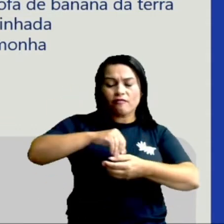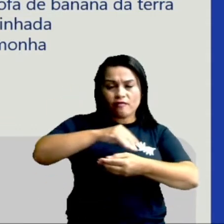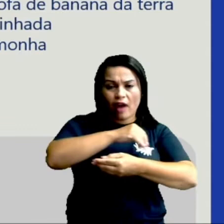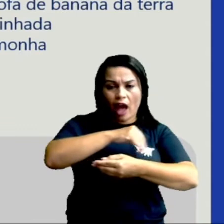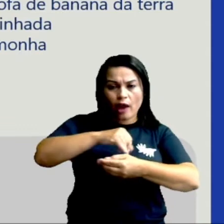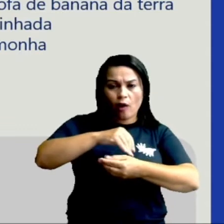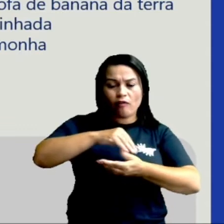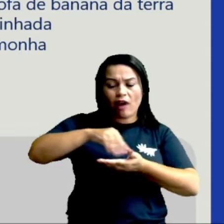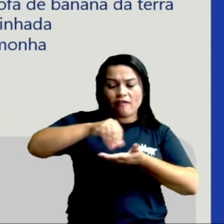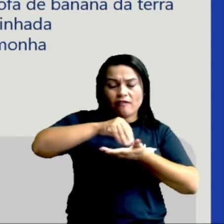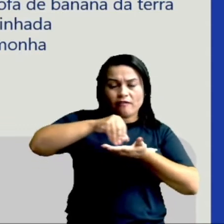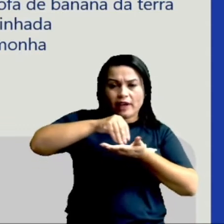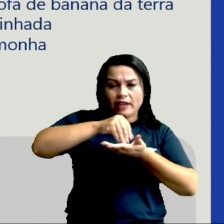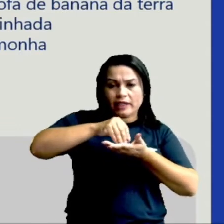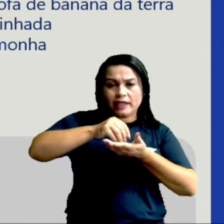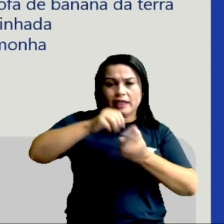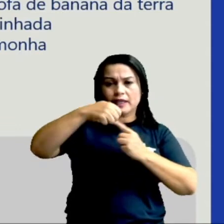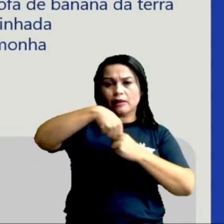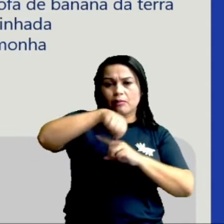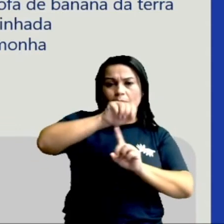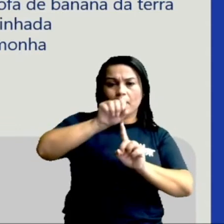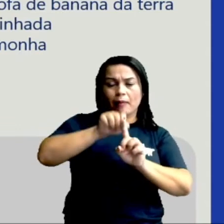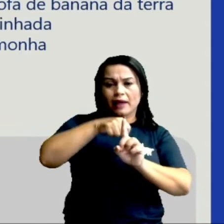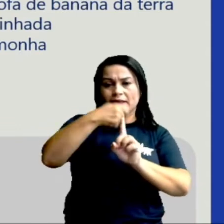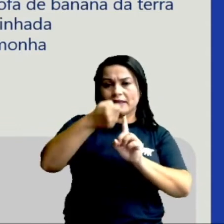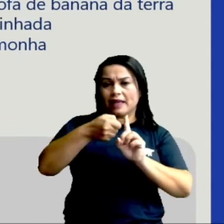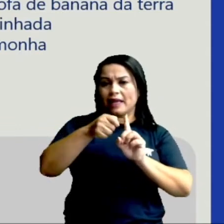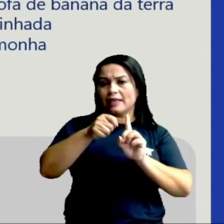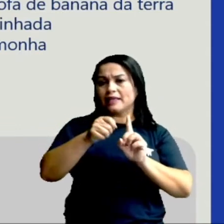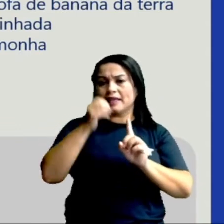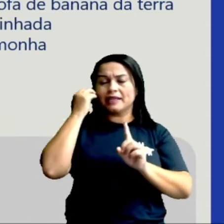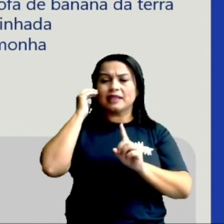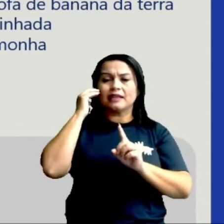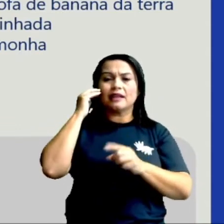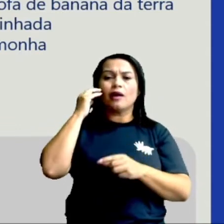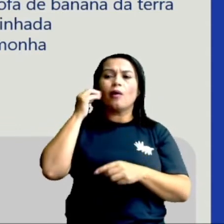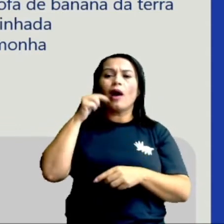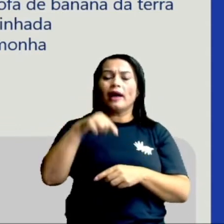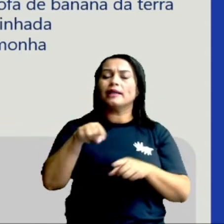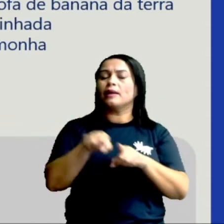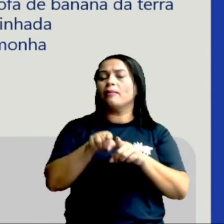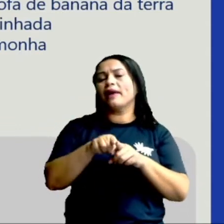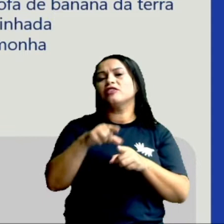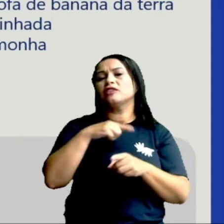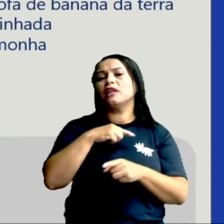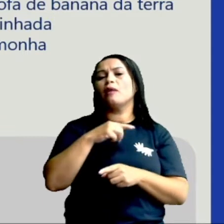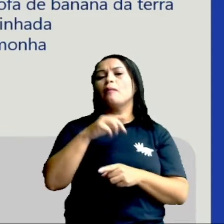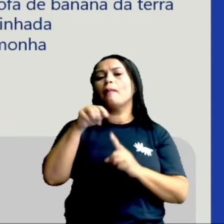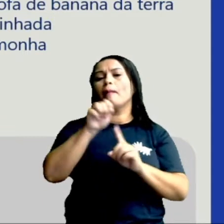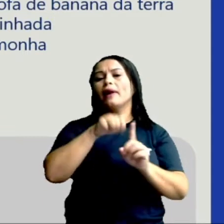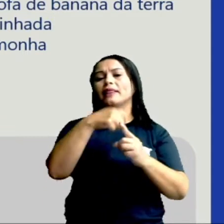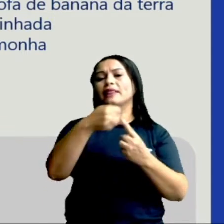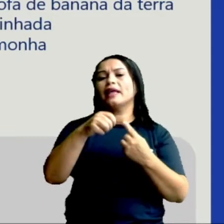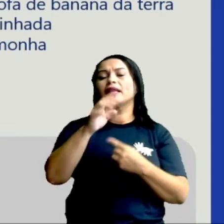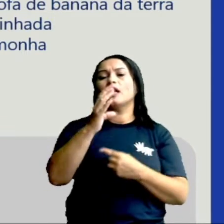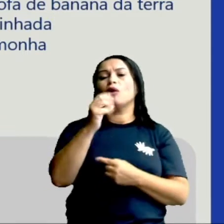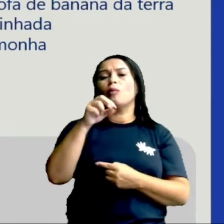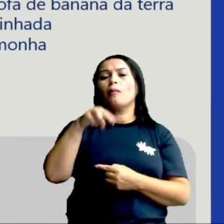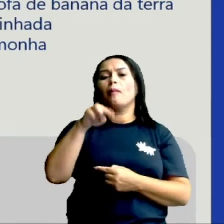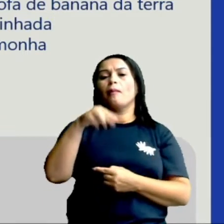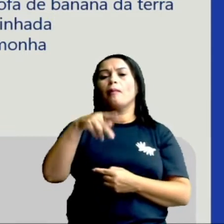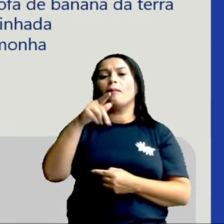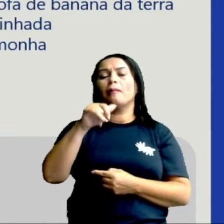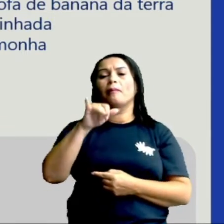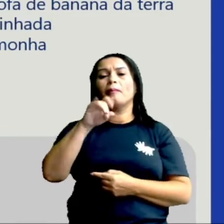de banana da terra, que é a farofa de banana comprida, para a gente aqui, remetendo ao que a gente conhece, porque lá em outra